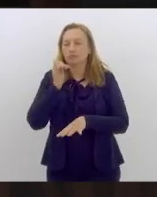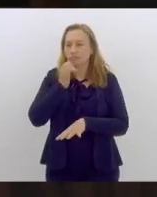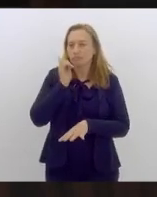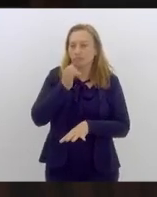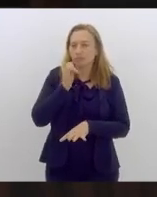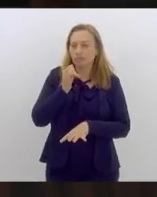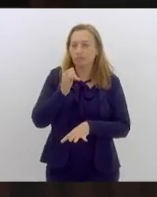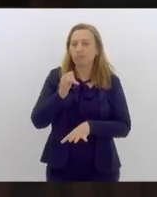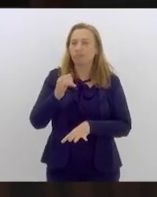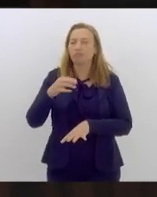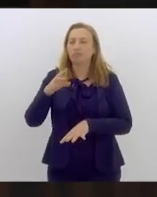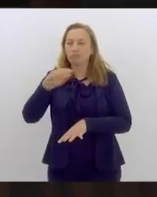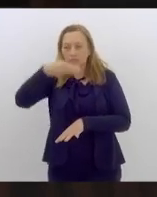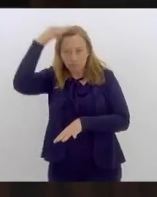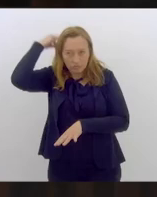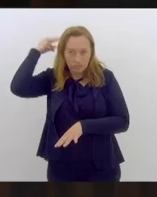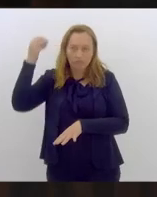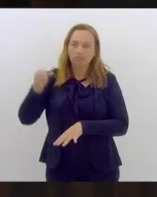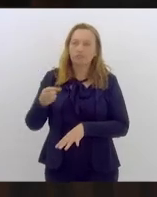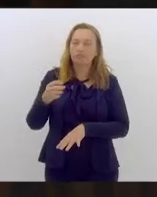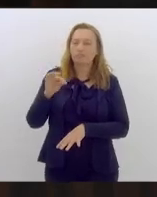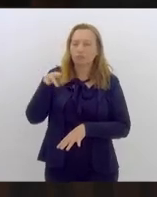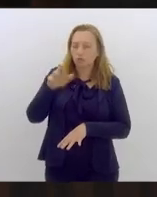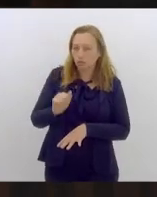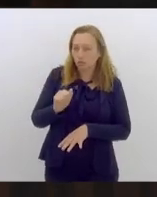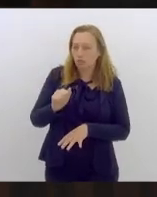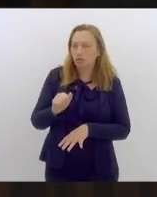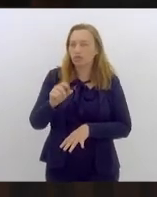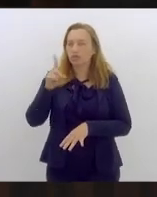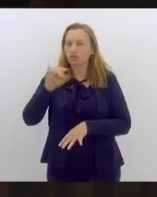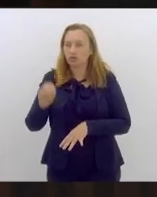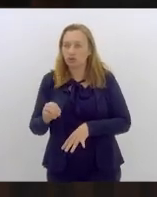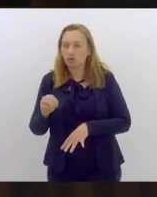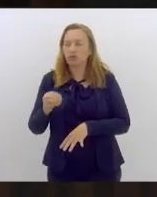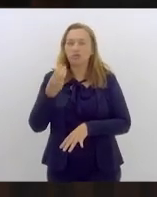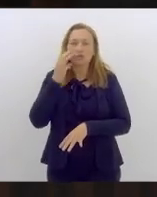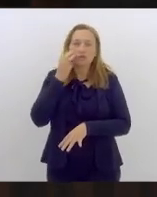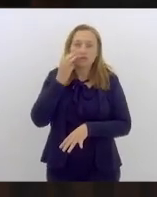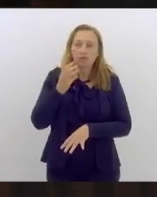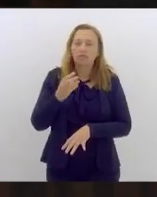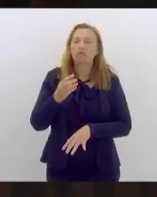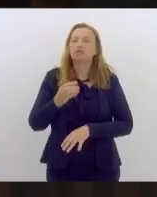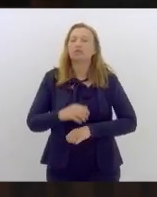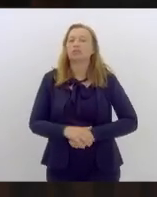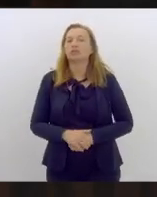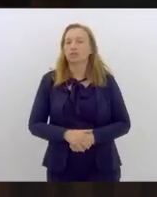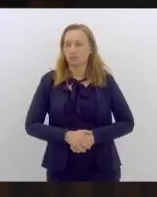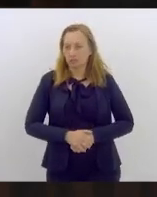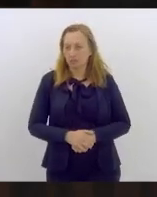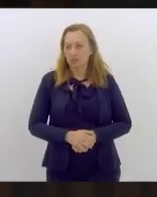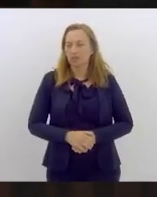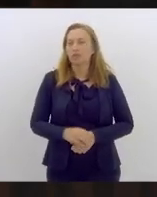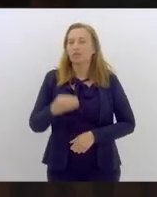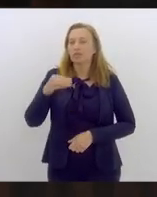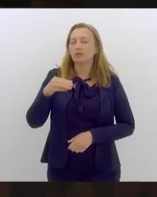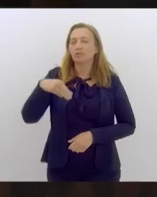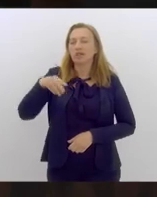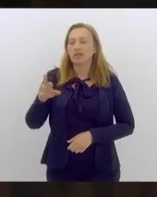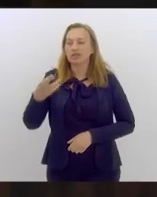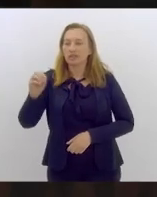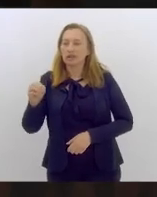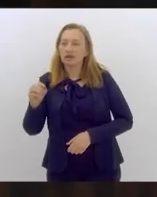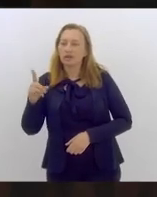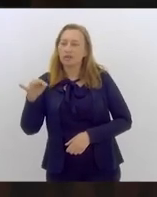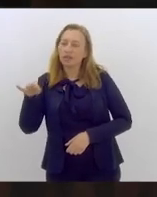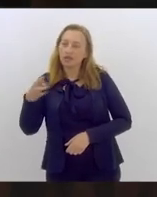deputados, Márcio Pacheco, Gustavo Tituca, Dionísio Lins, Valdeque Carneiro, Márcio Pacheco, Marcelo Cabeleireiro, Dionísio